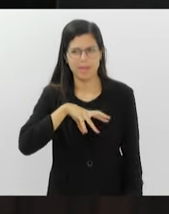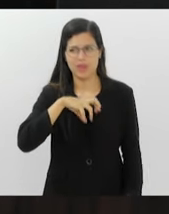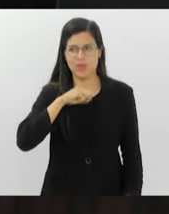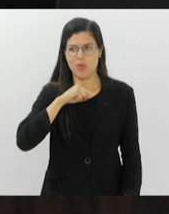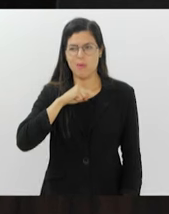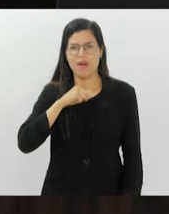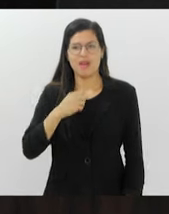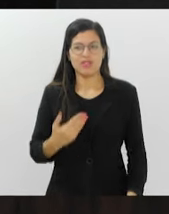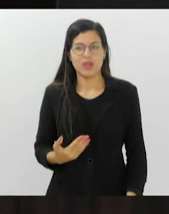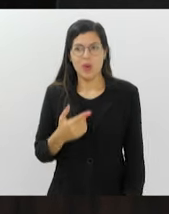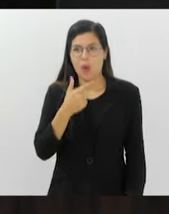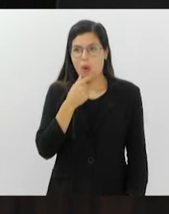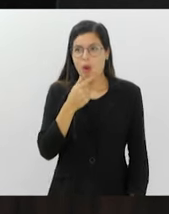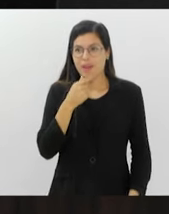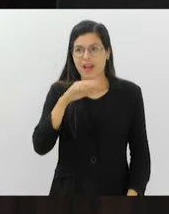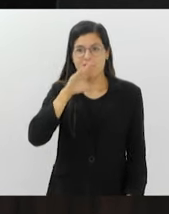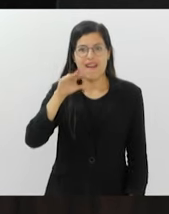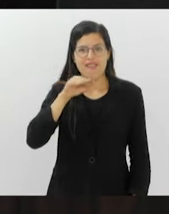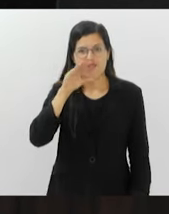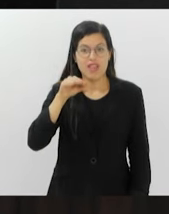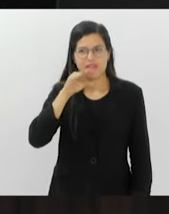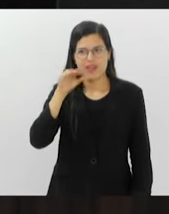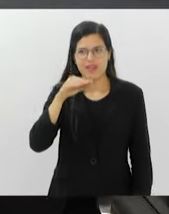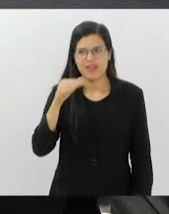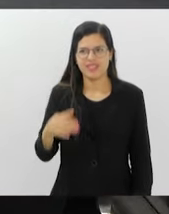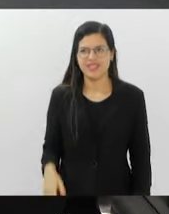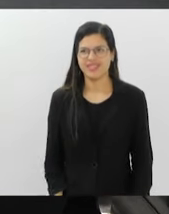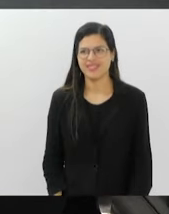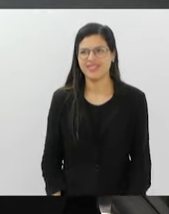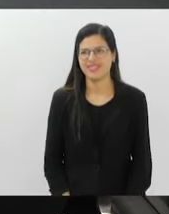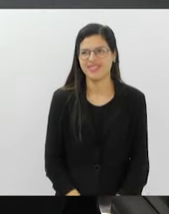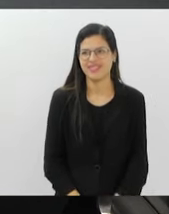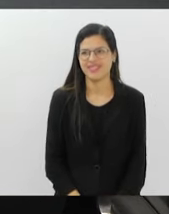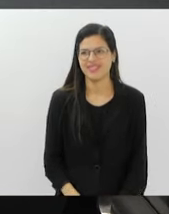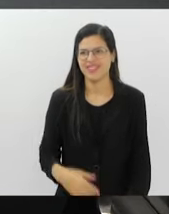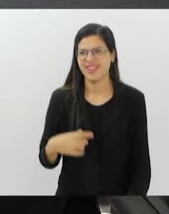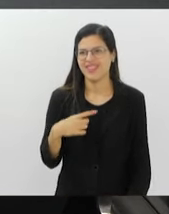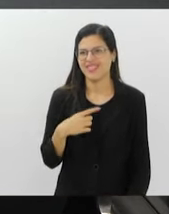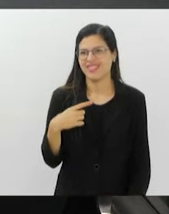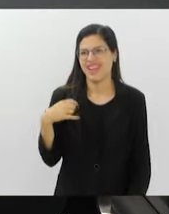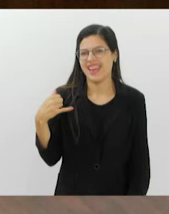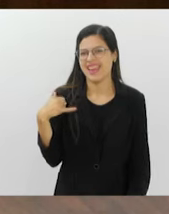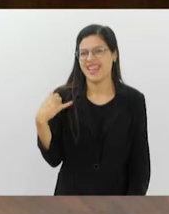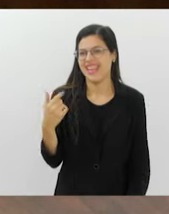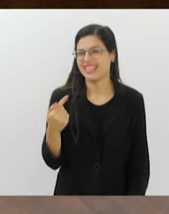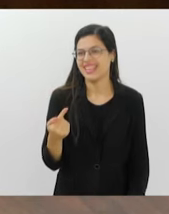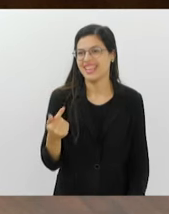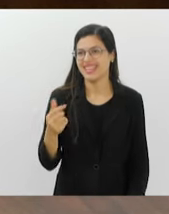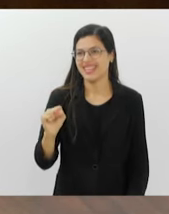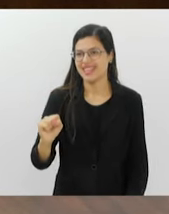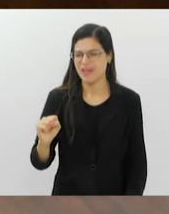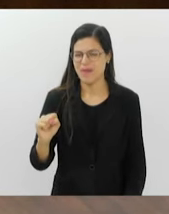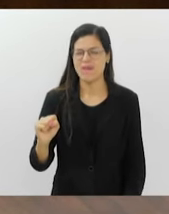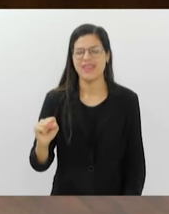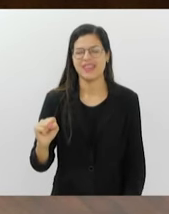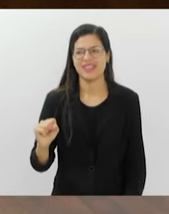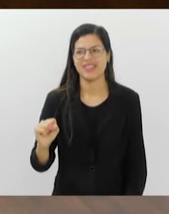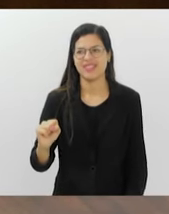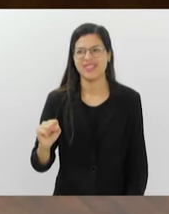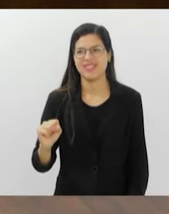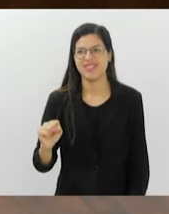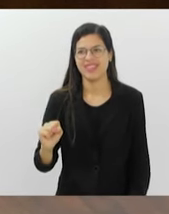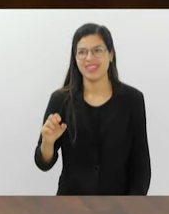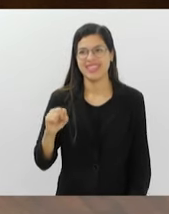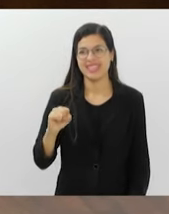fica falando pelos cutuvelos inclusive pelo telefone tenho eu tenho 78 anos se eu achar que a